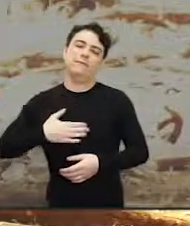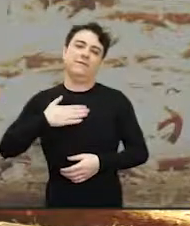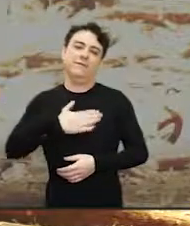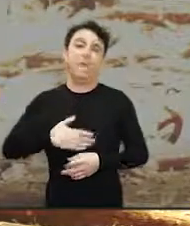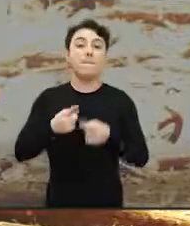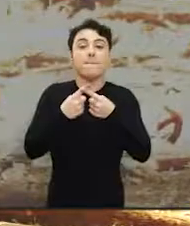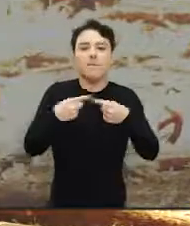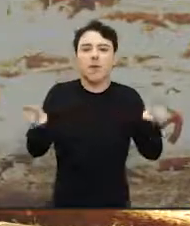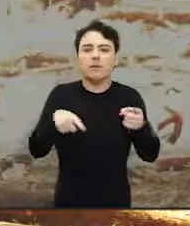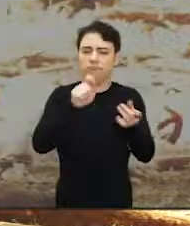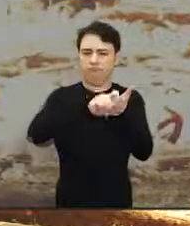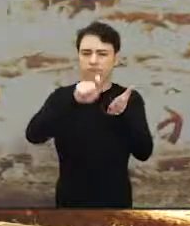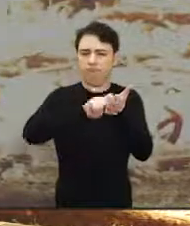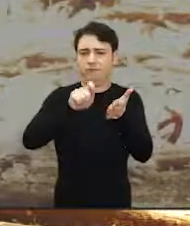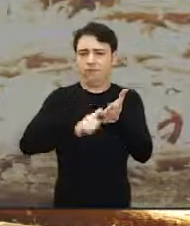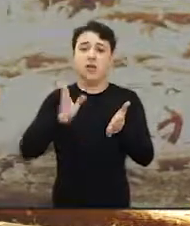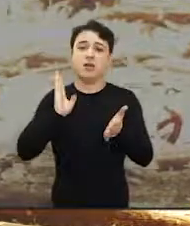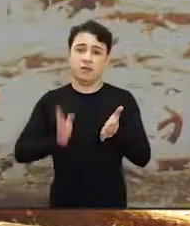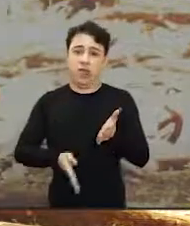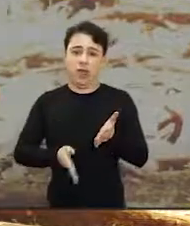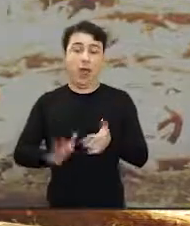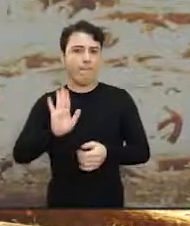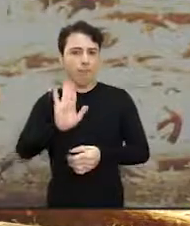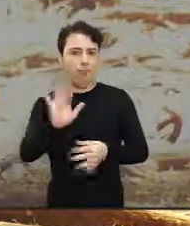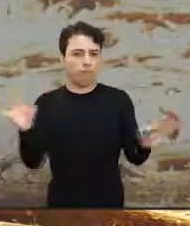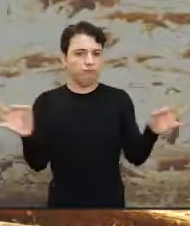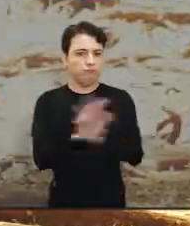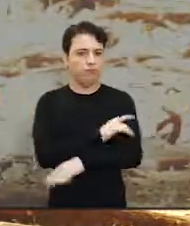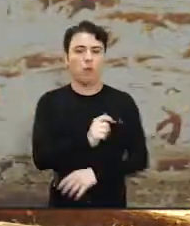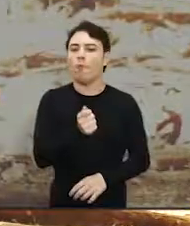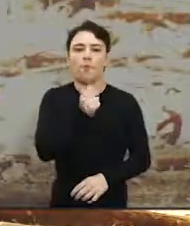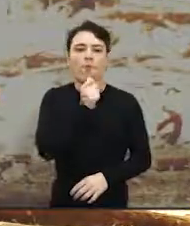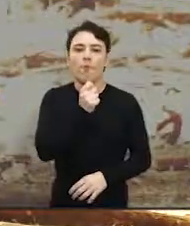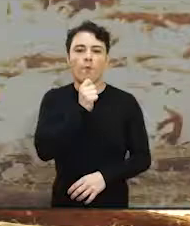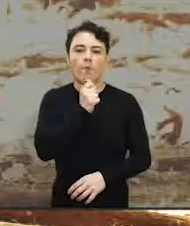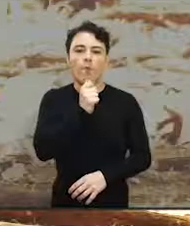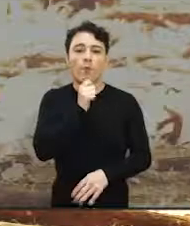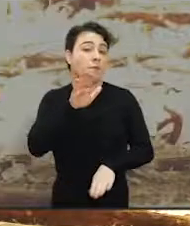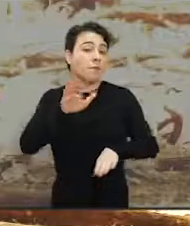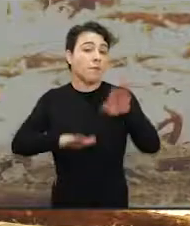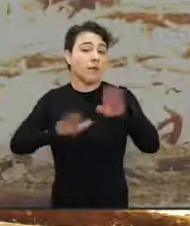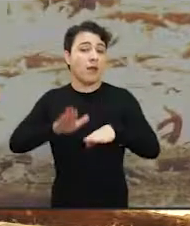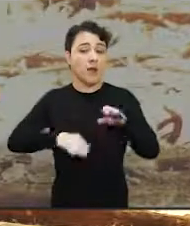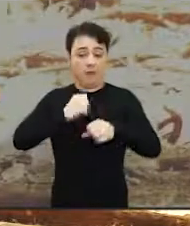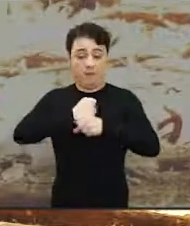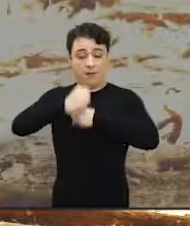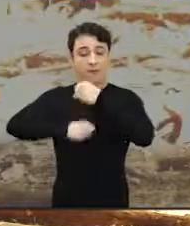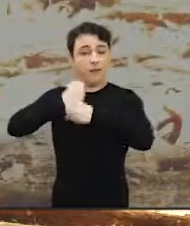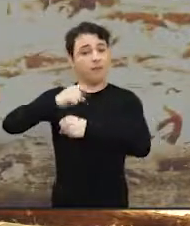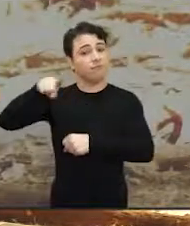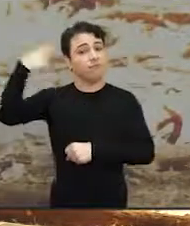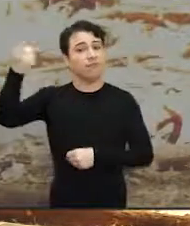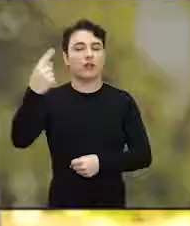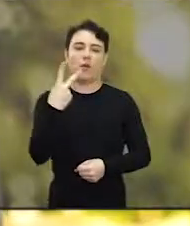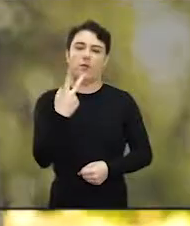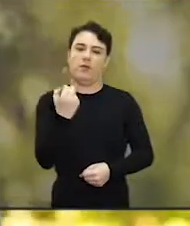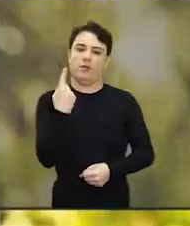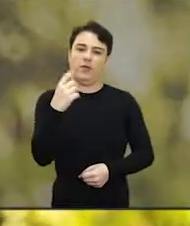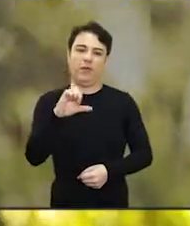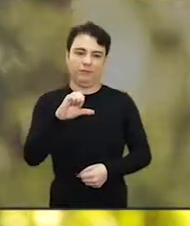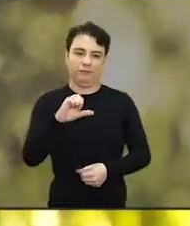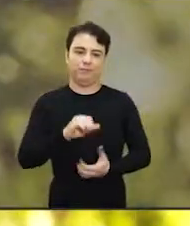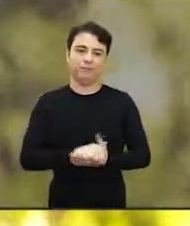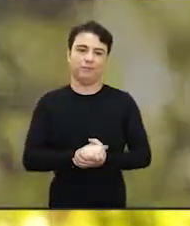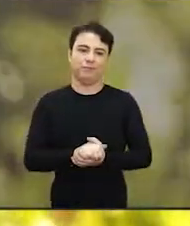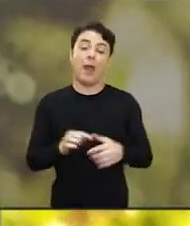algumas composições, mas ainda é um embrião, ainda não é nada concreto. Mas eu acho que é o projeto para 2019. No meu